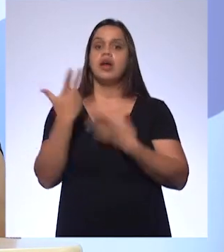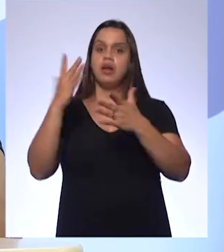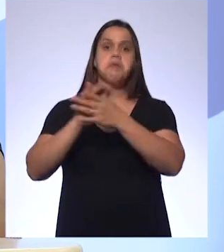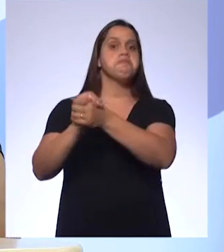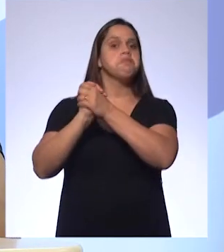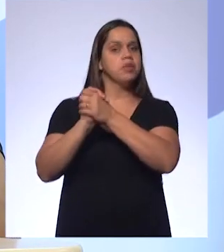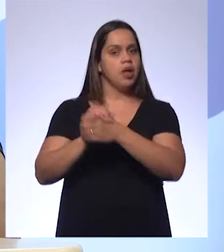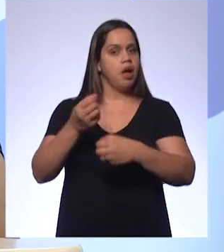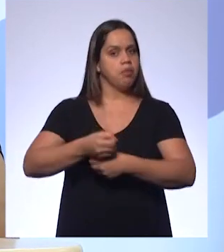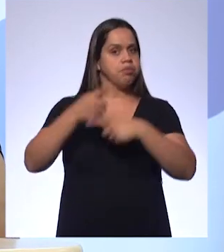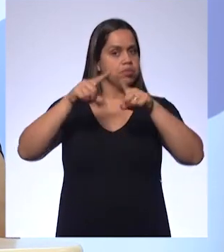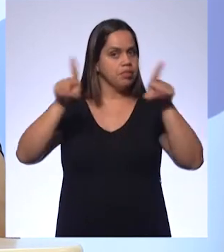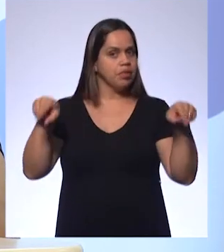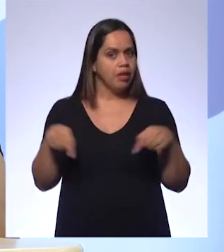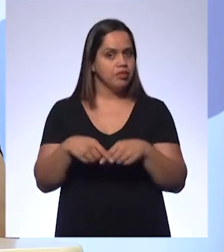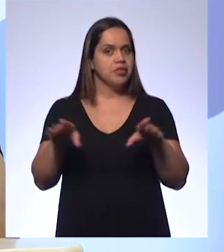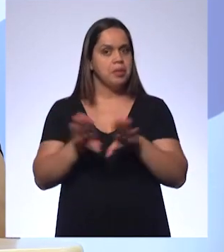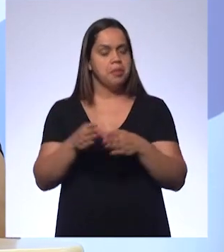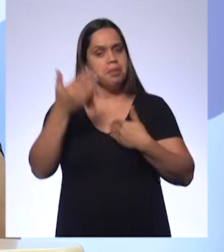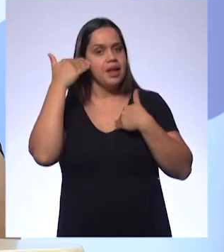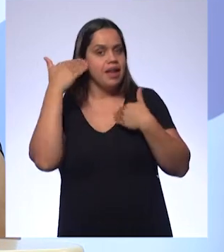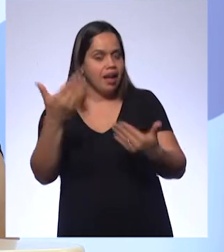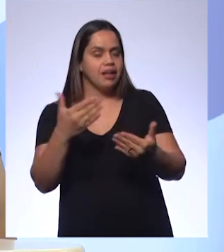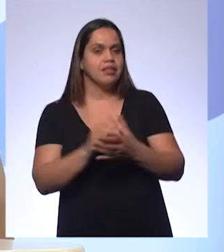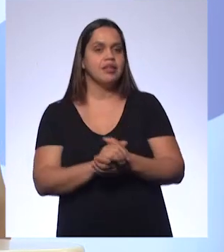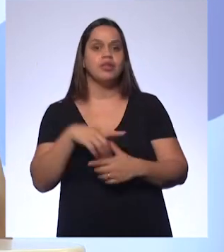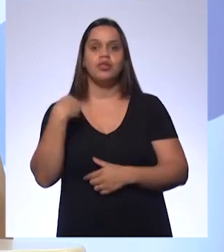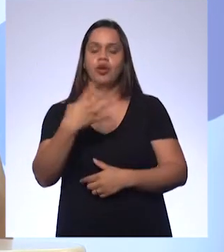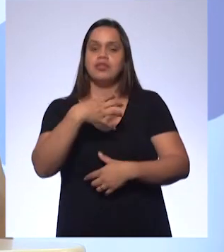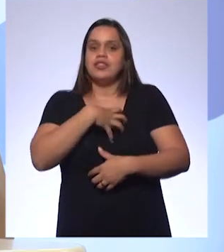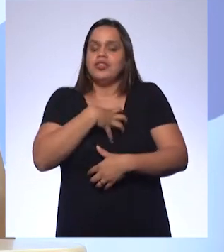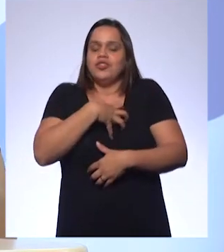aqui no chat. Nós nos sentimos